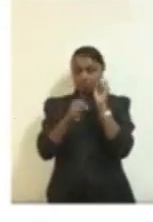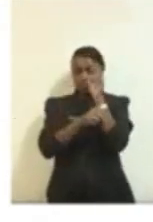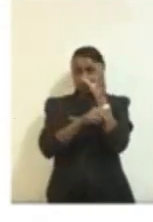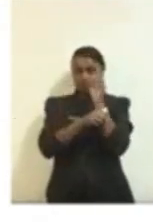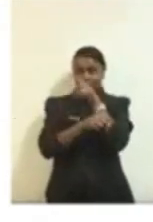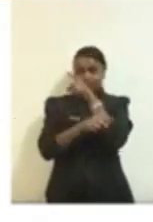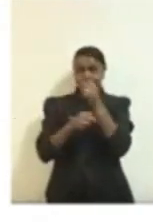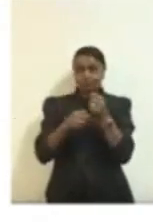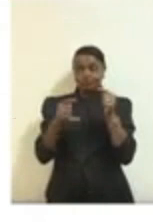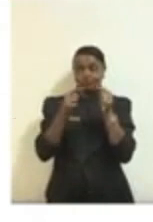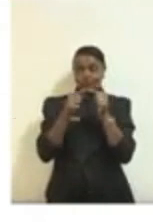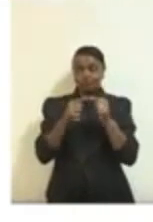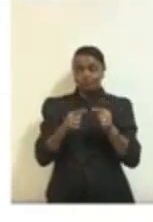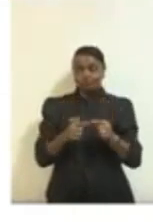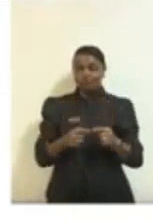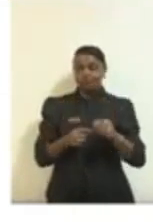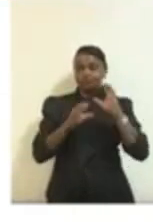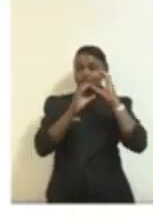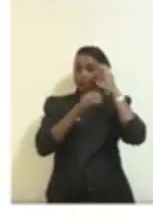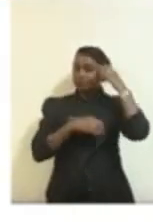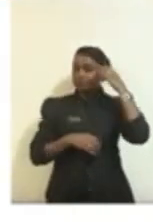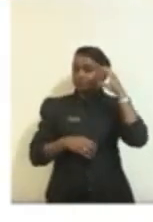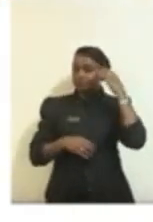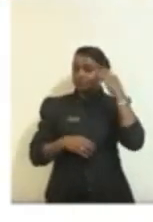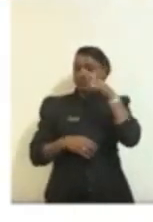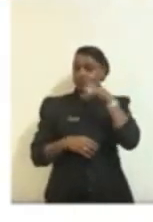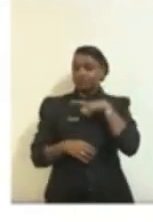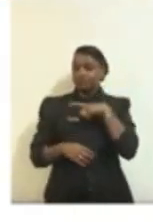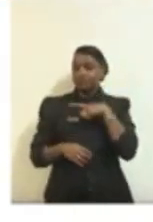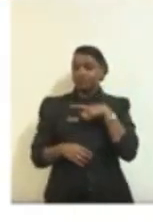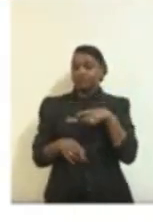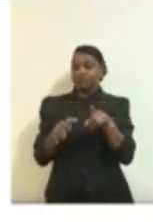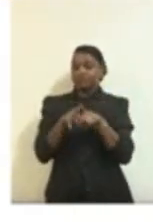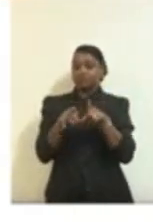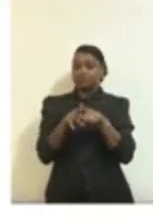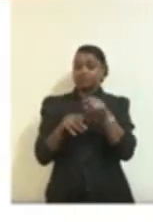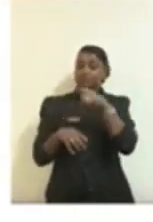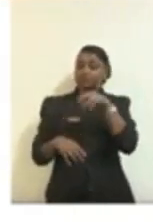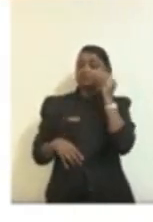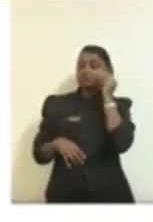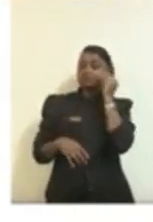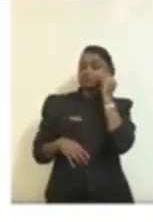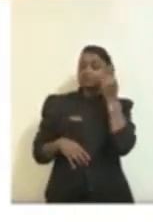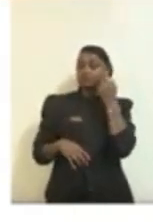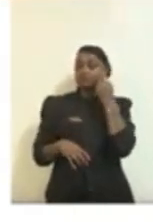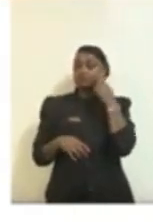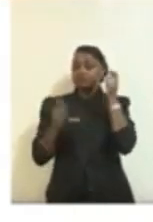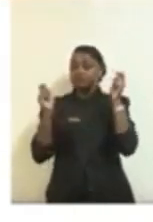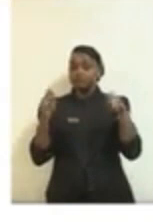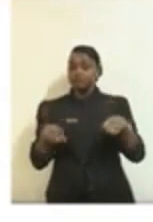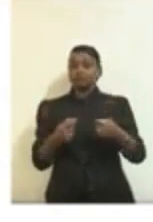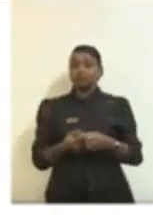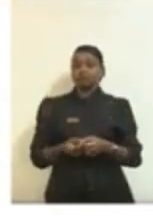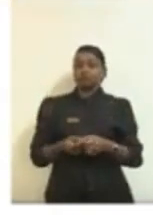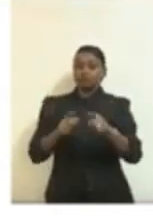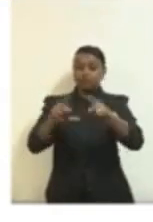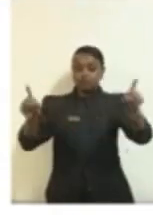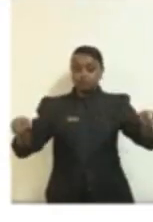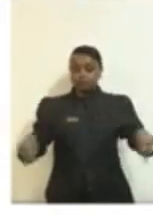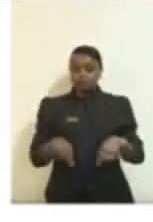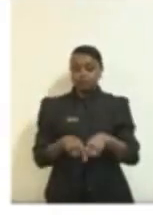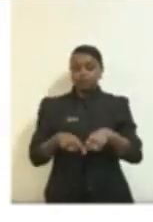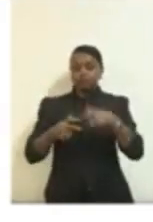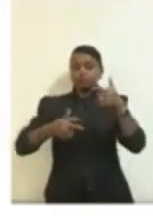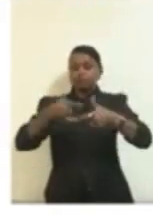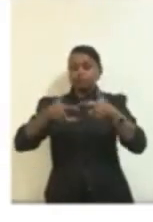de ciência, né, os meus alunos também. A gente está testando, então, tentando desenvolver métodos de recuperar esse tipo